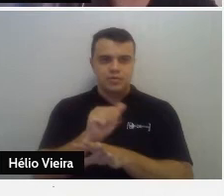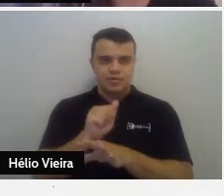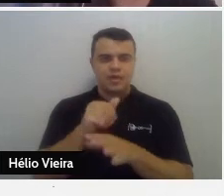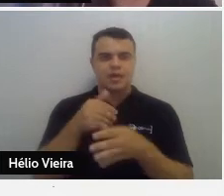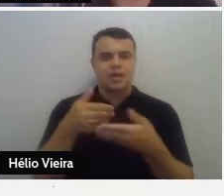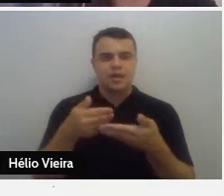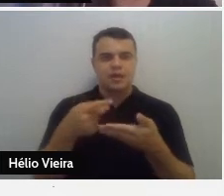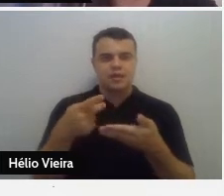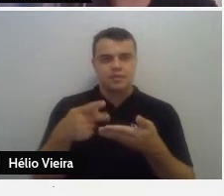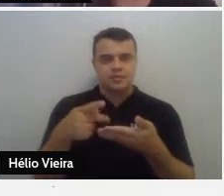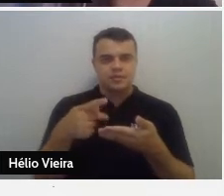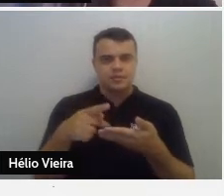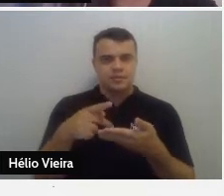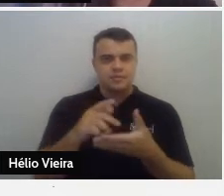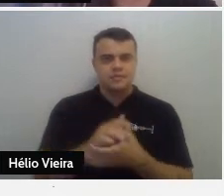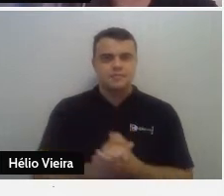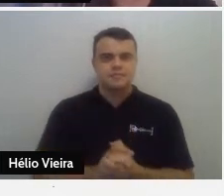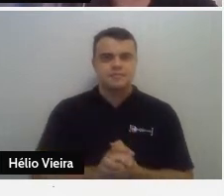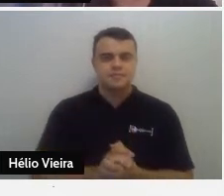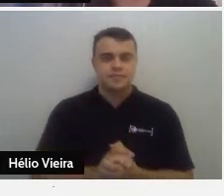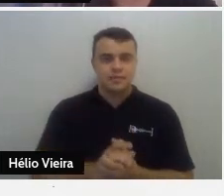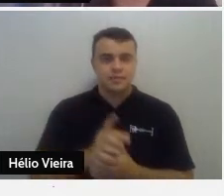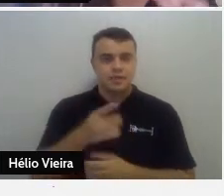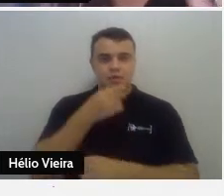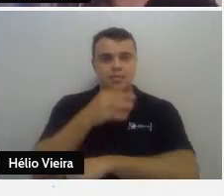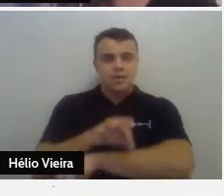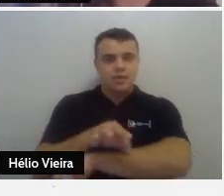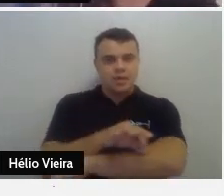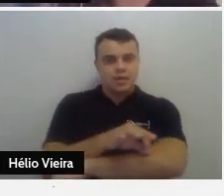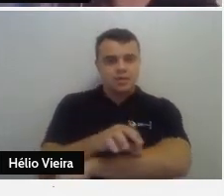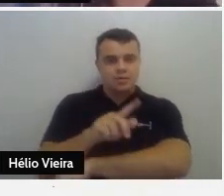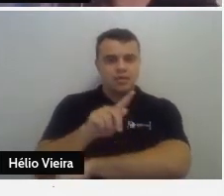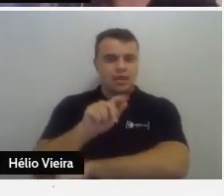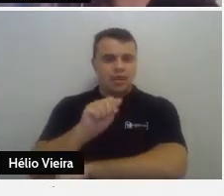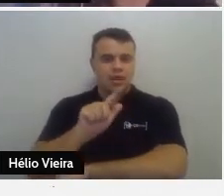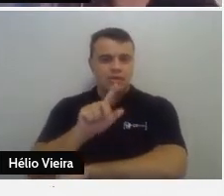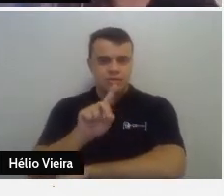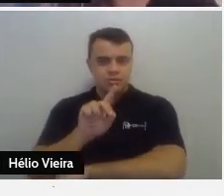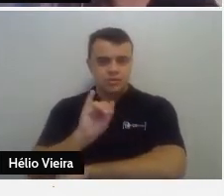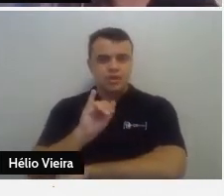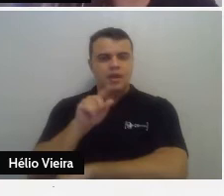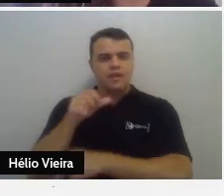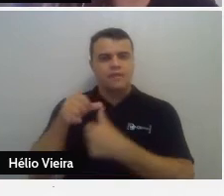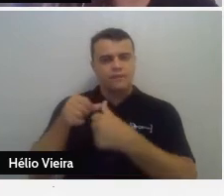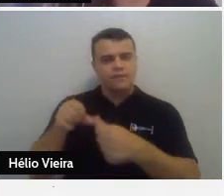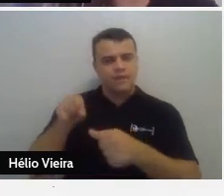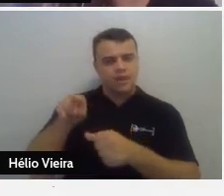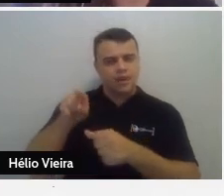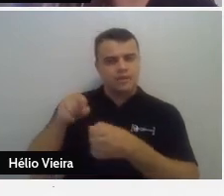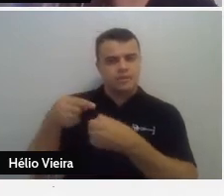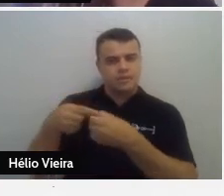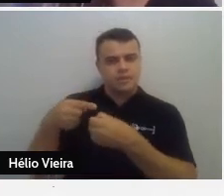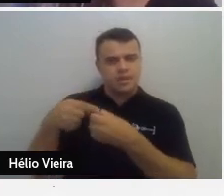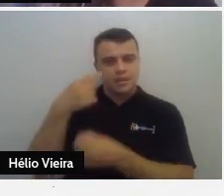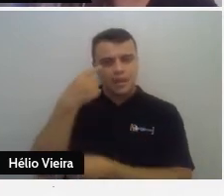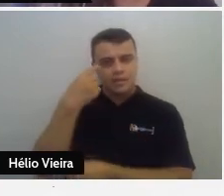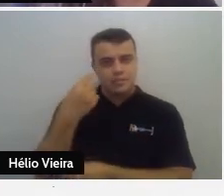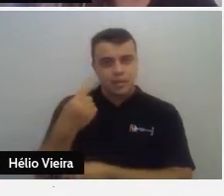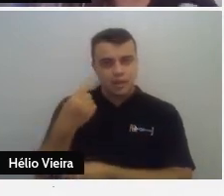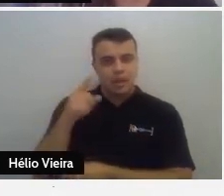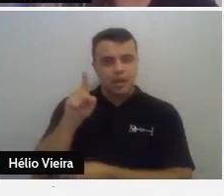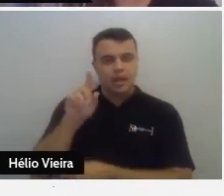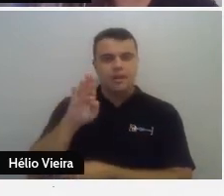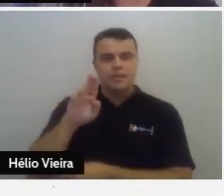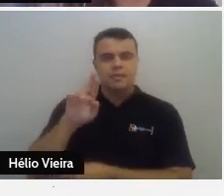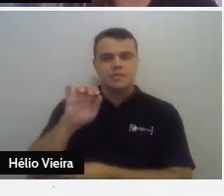é do arquiteto Gaudí, que fica em Barcelona, na Espanha, e ali